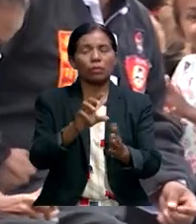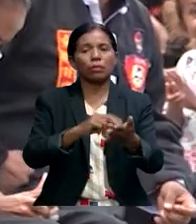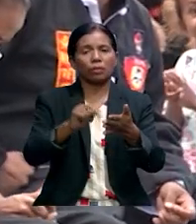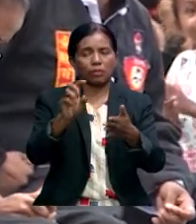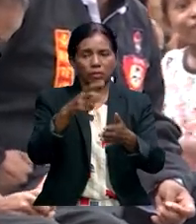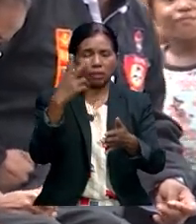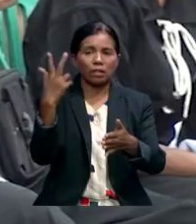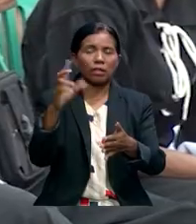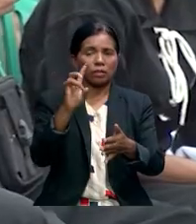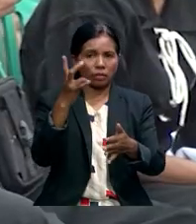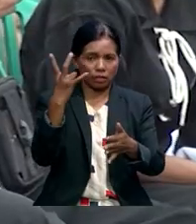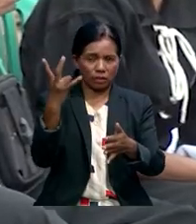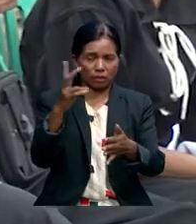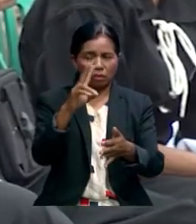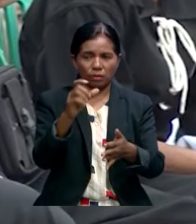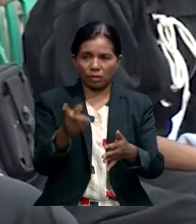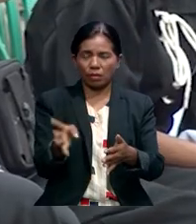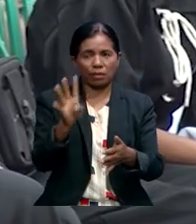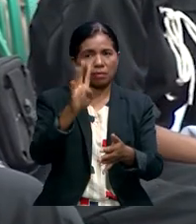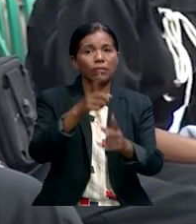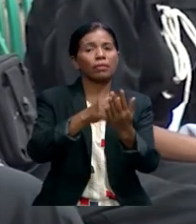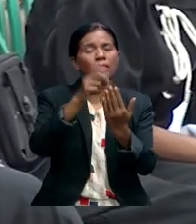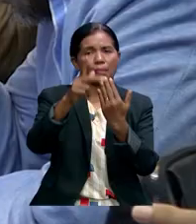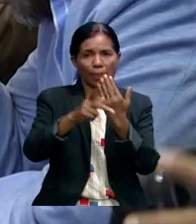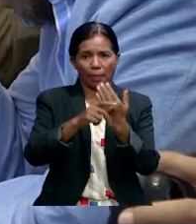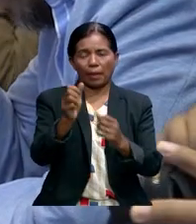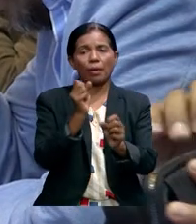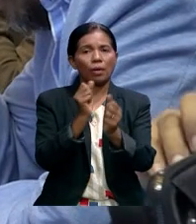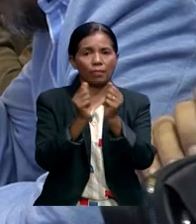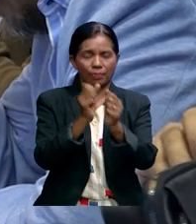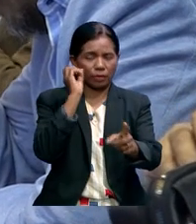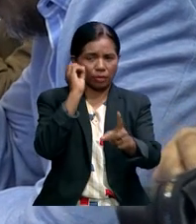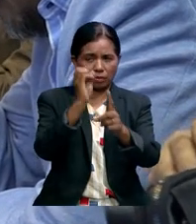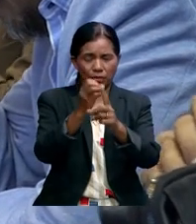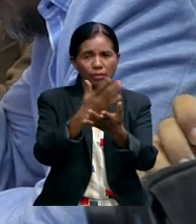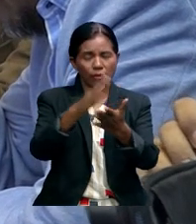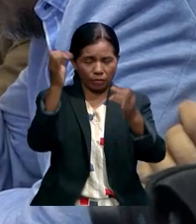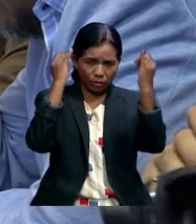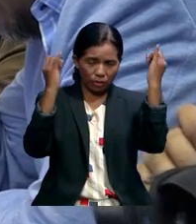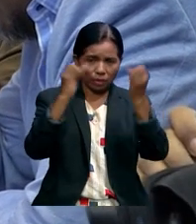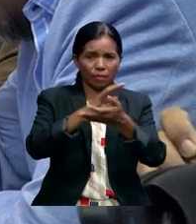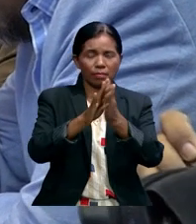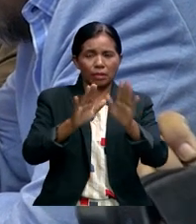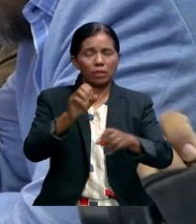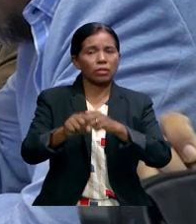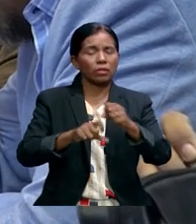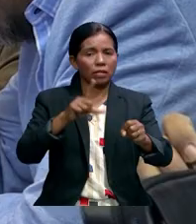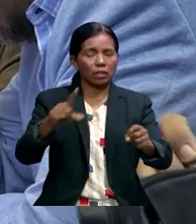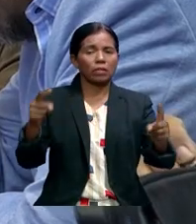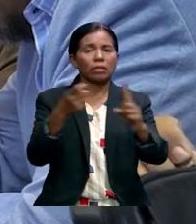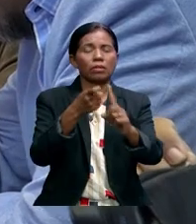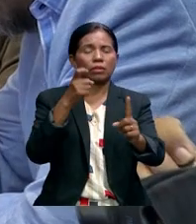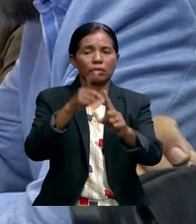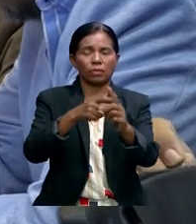riuroron recinhat, lorong ron recinhat, fluan abril. Resolução Governo é o objetivo ato consolida no reforça paz social, neve alcança ona, se quedas